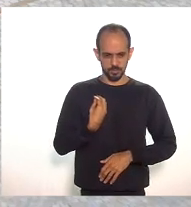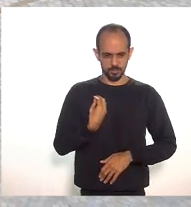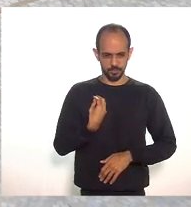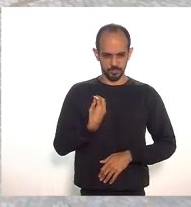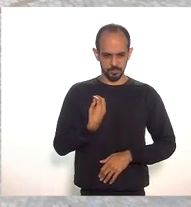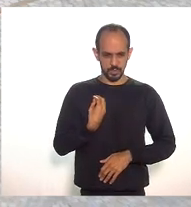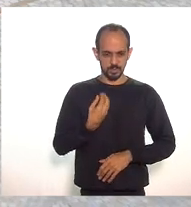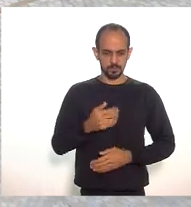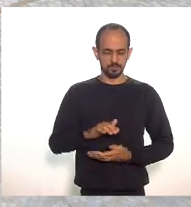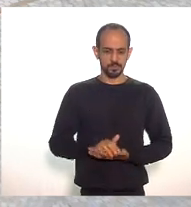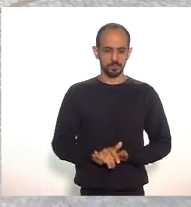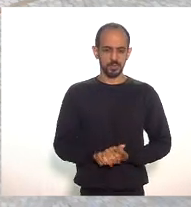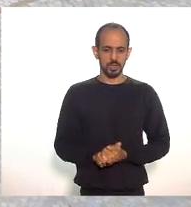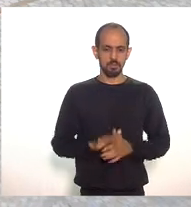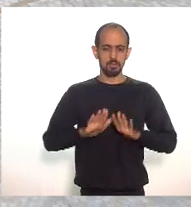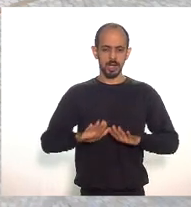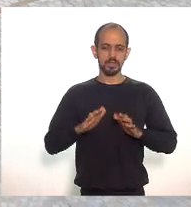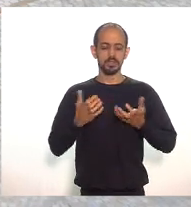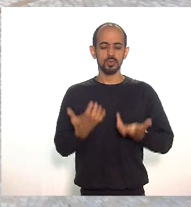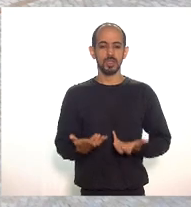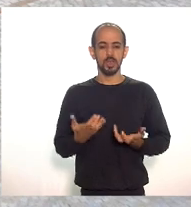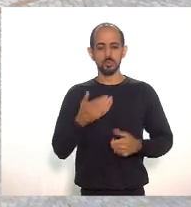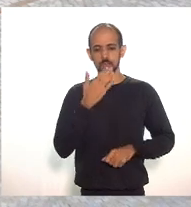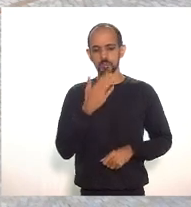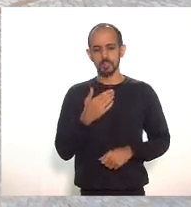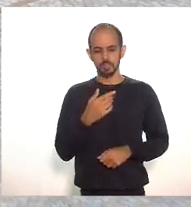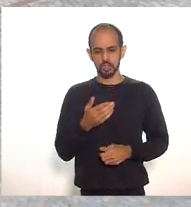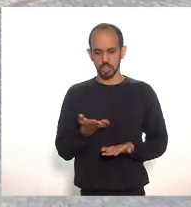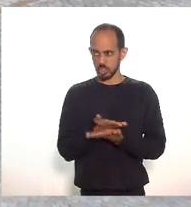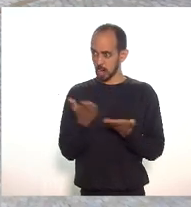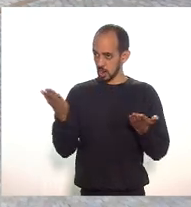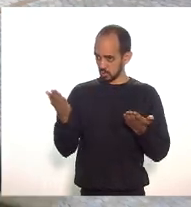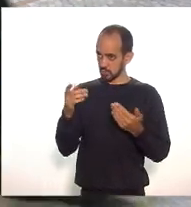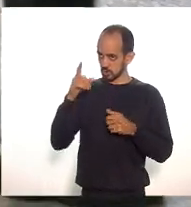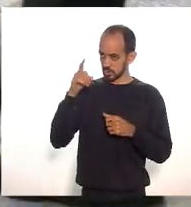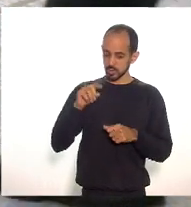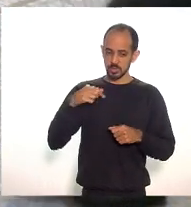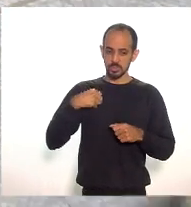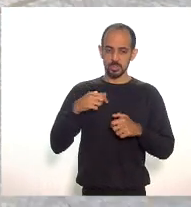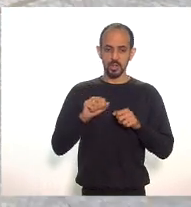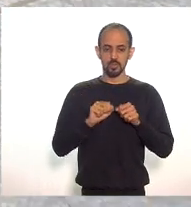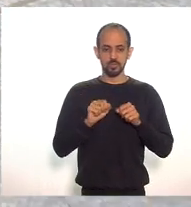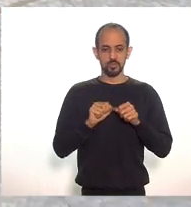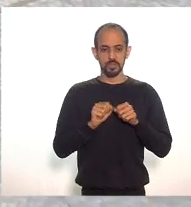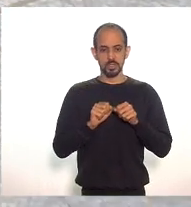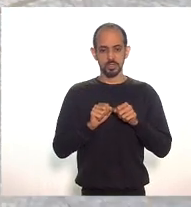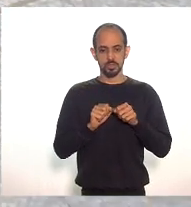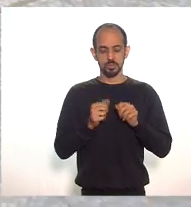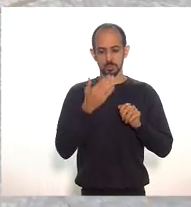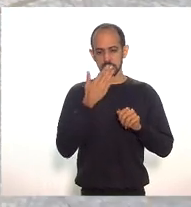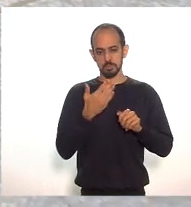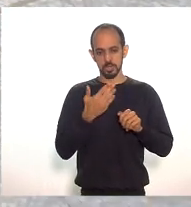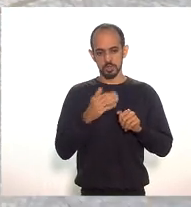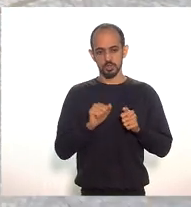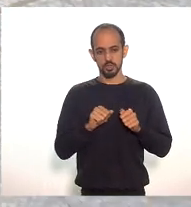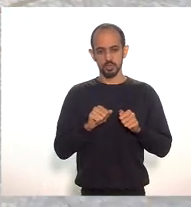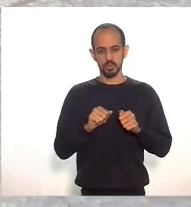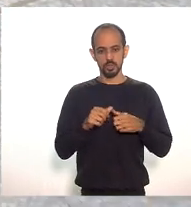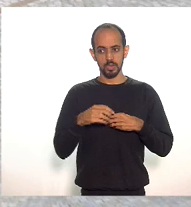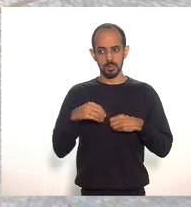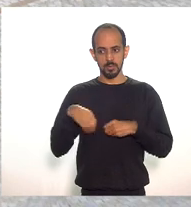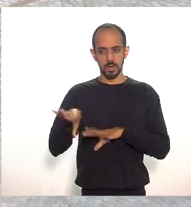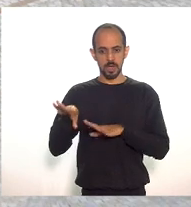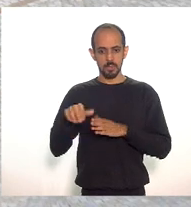quatro vereadores levar mas eu queria pedir ao Senhor que eu fiz o requerimento encaminhado ao secretário